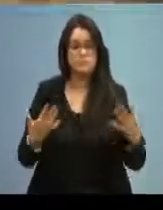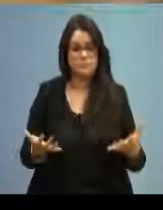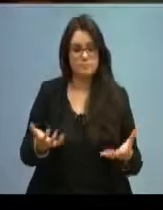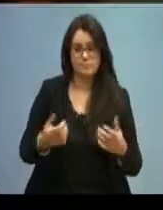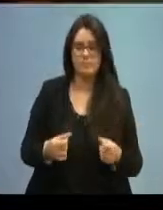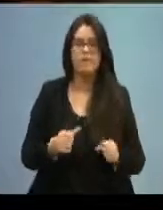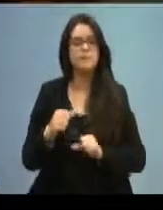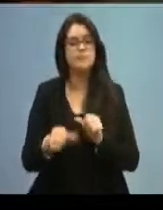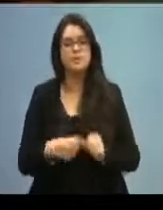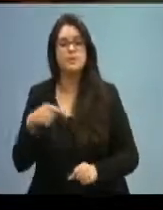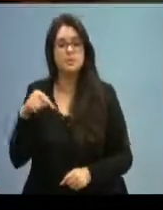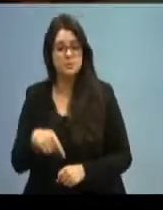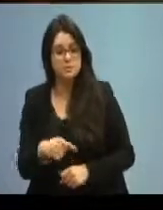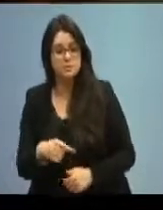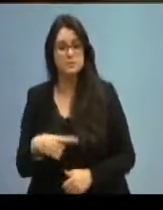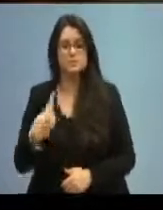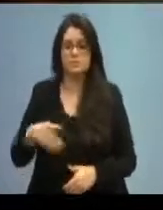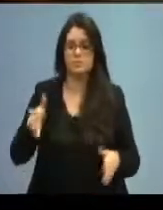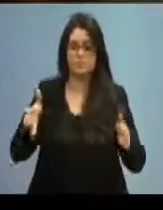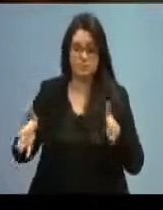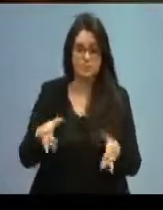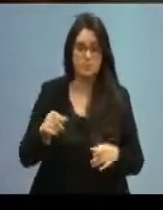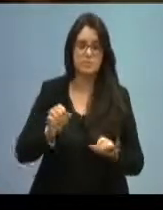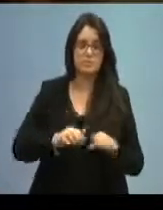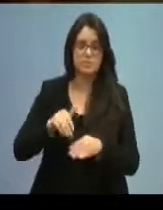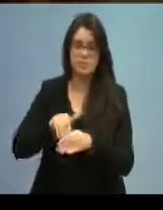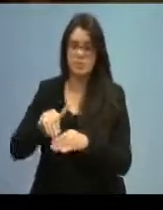num negócio, seja eleitoral ou num negócio de